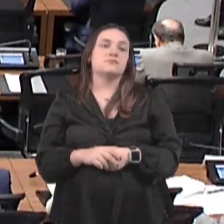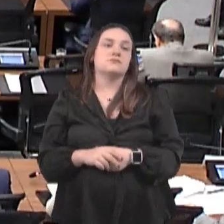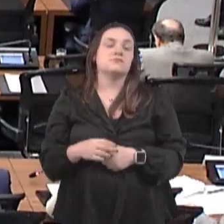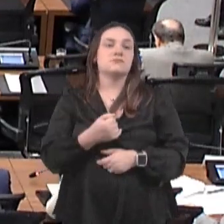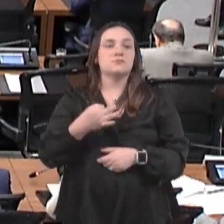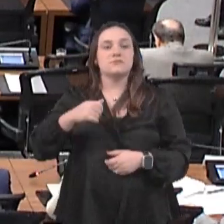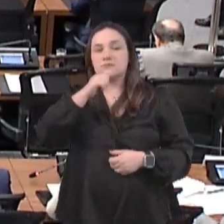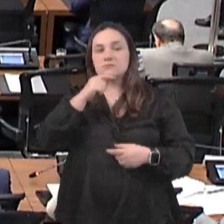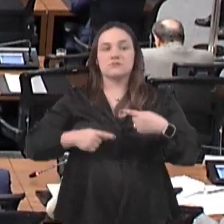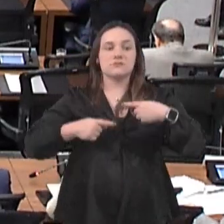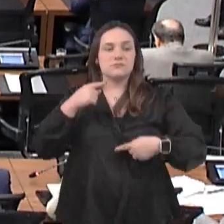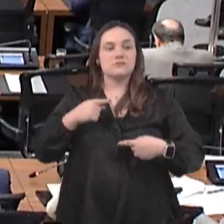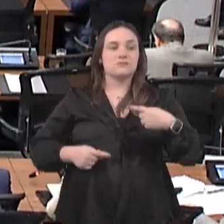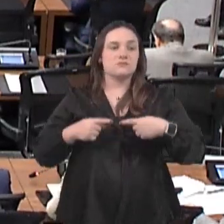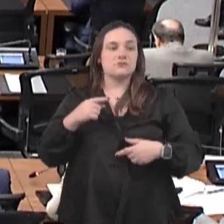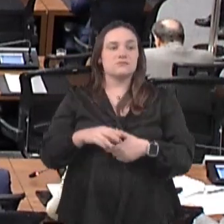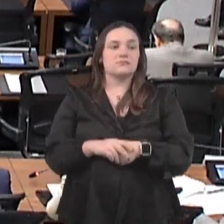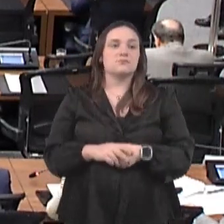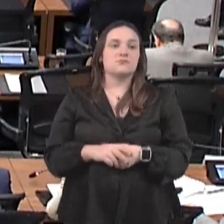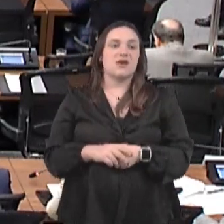Item 4 ainda em discussão.